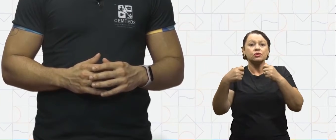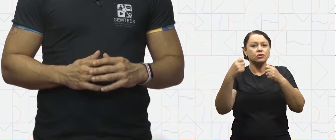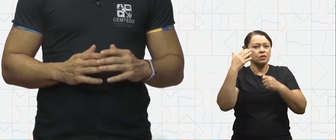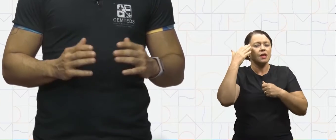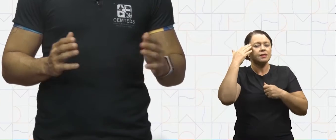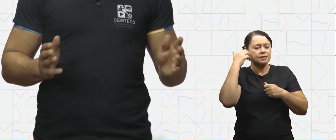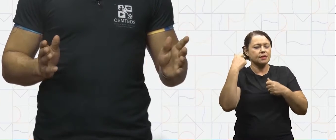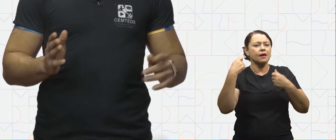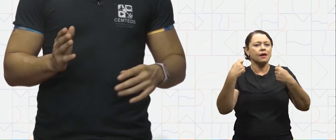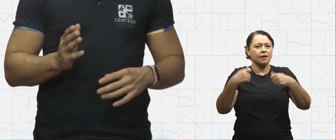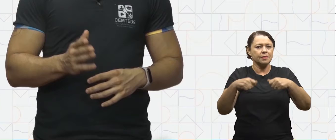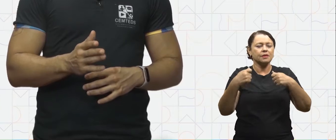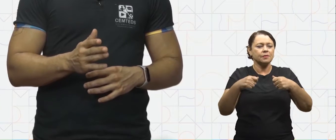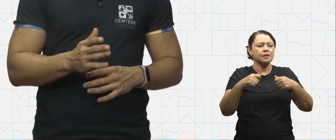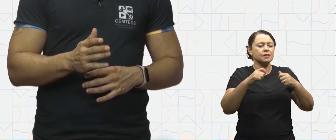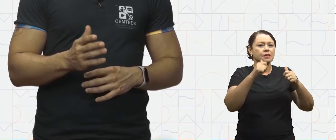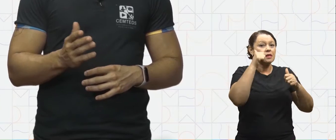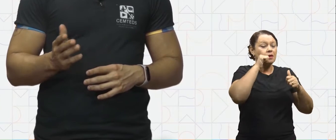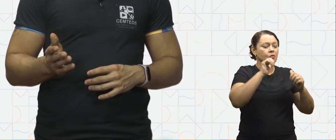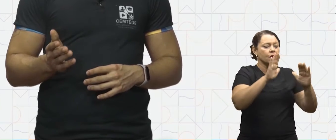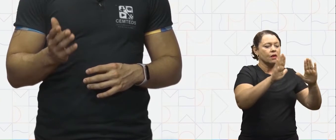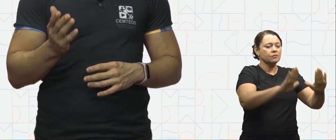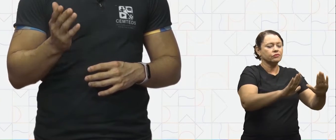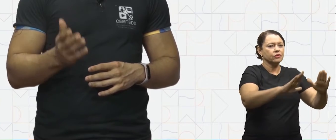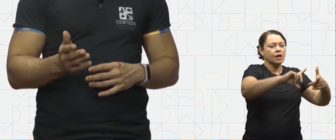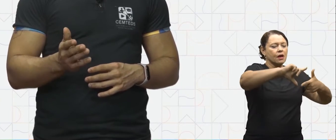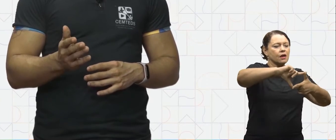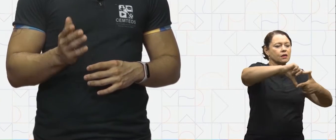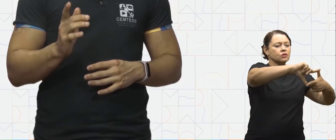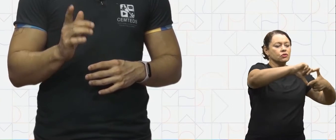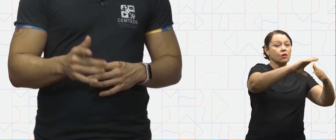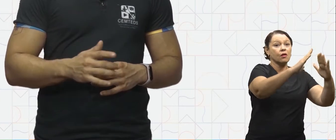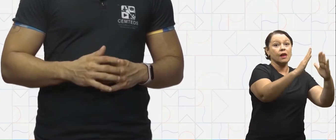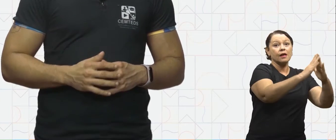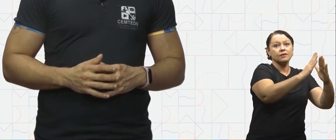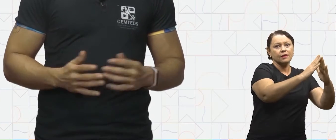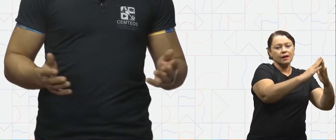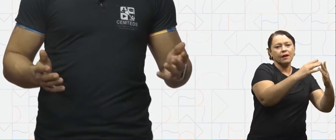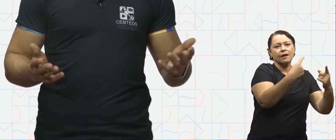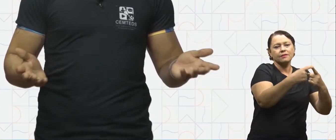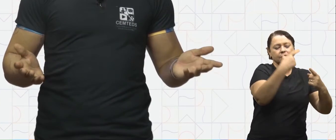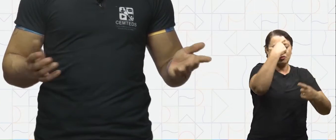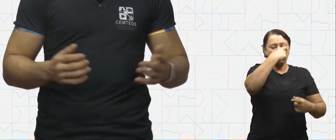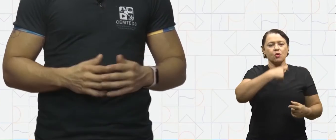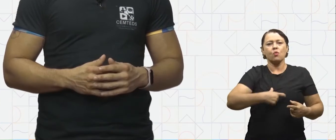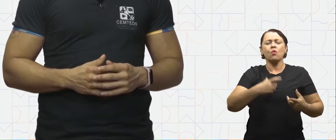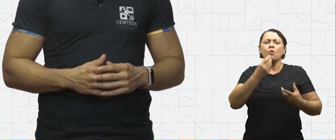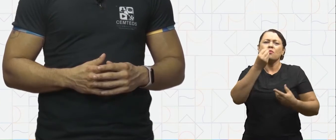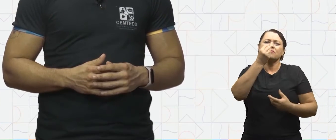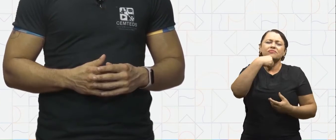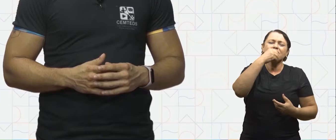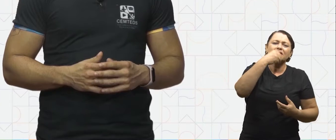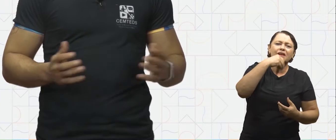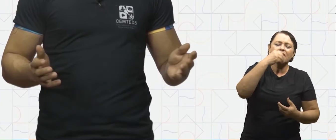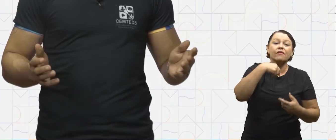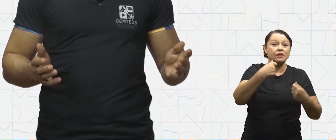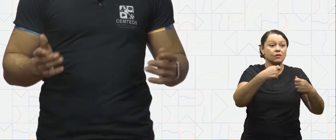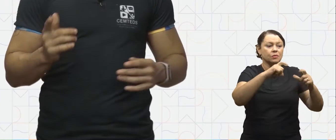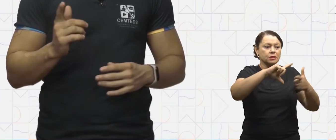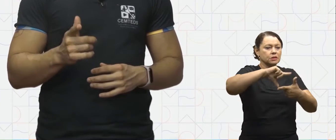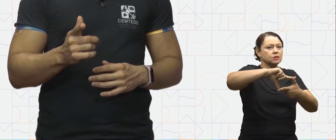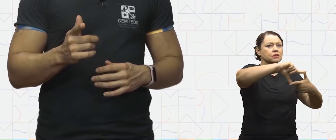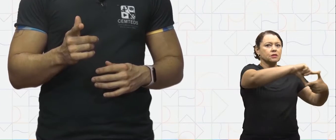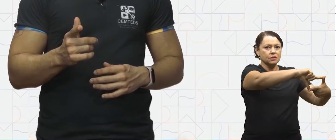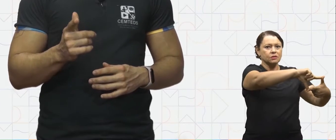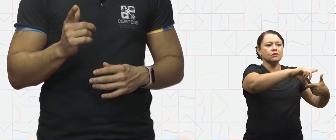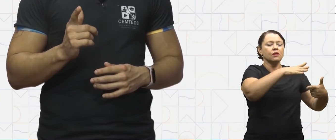resguardar, pois seu corpo fica frágil, podendo sofrer males e ameaças físicas e espirituais. Então,